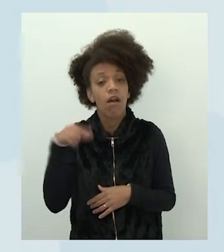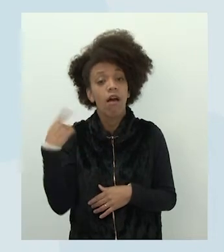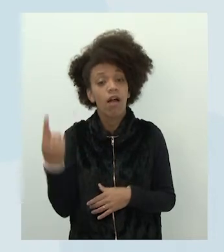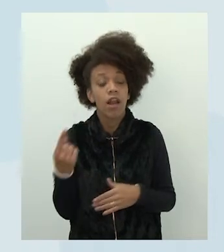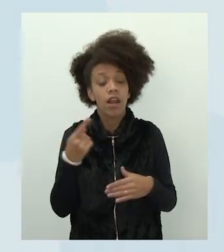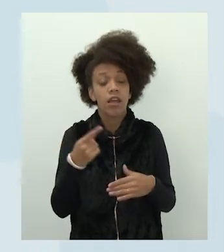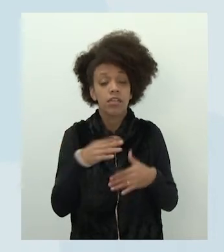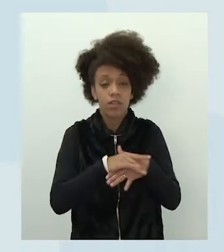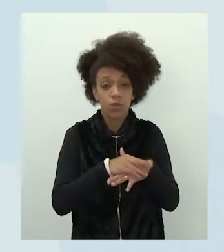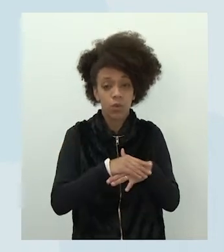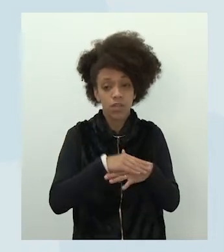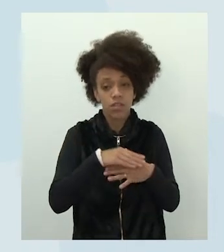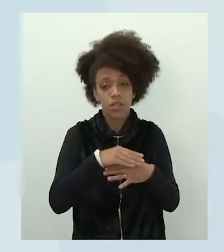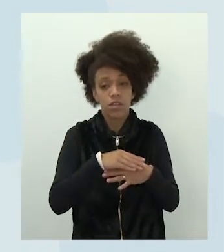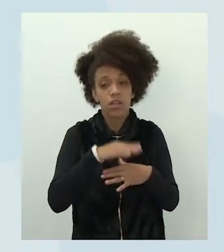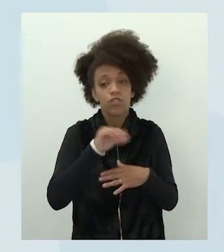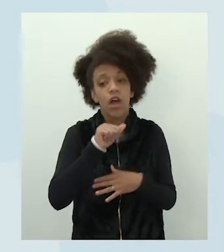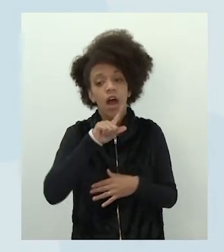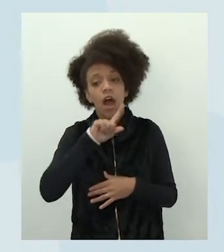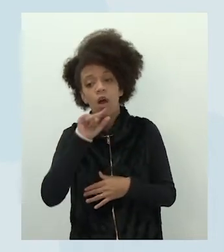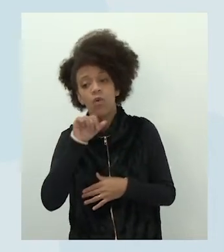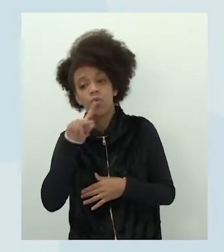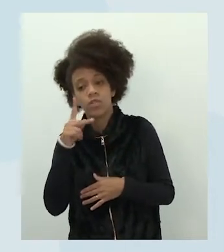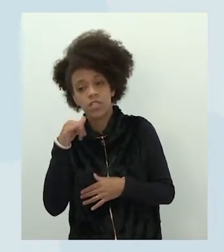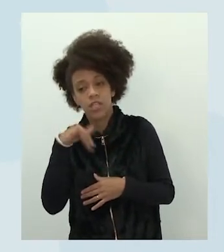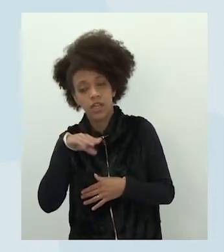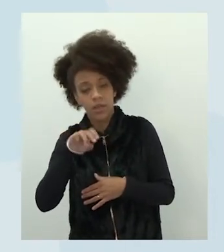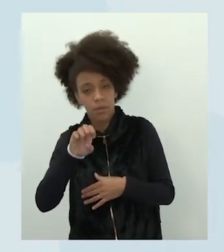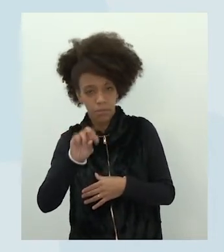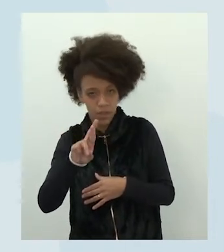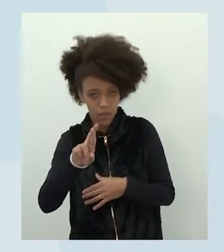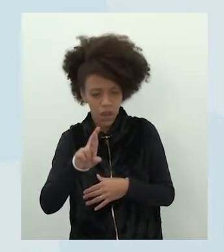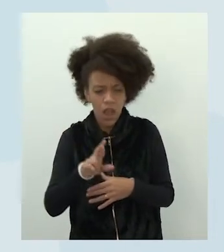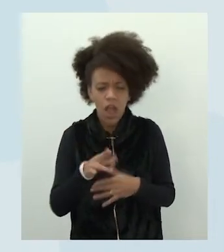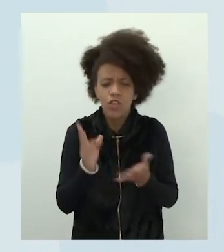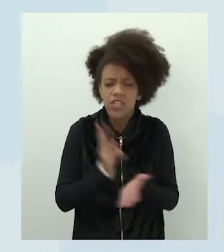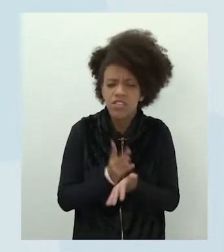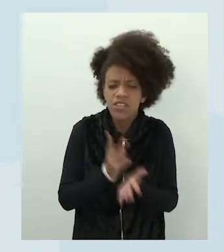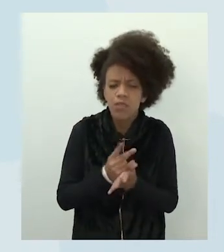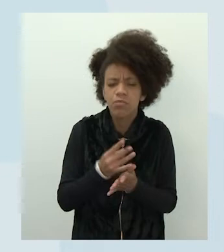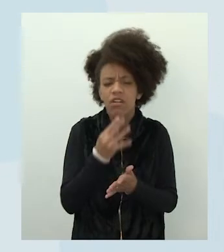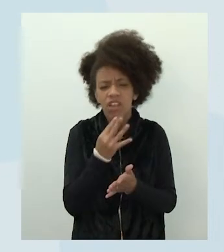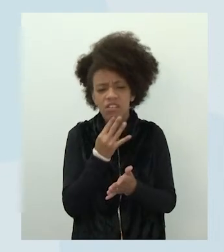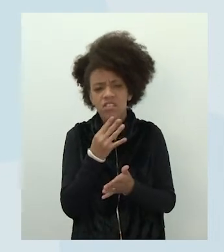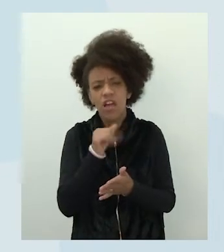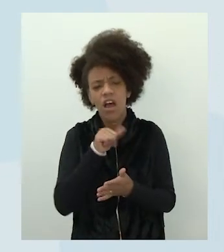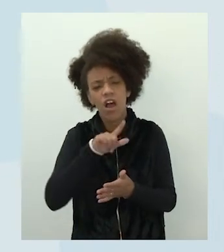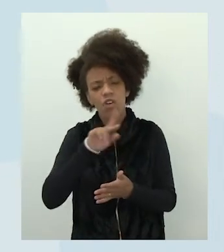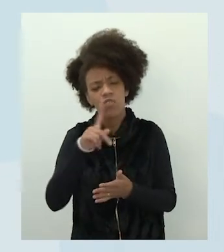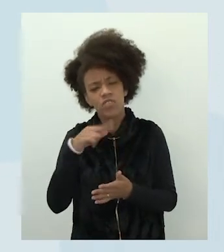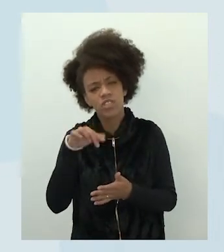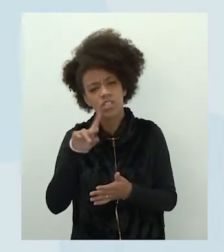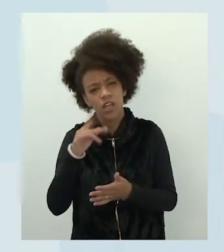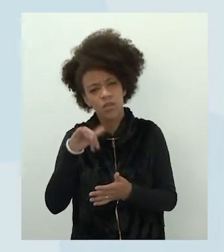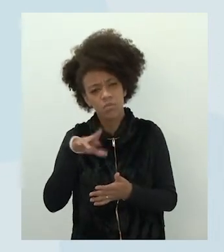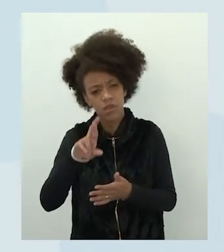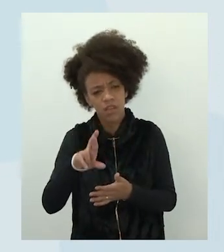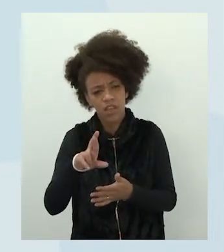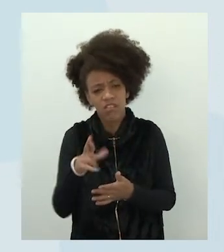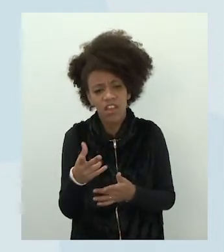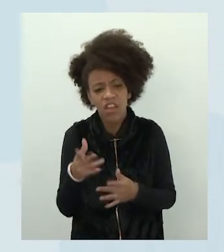de Alzheimer. A gente ouve falar tanto de Alzheimer que muitas pessoas talvez me dissessem